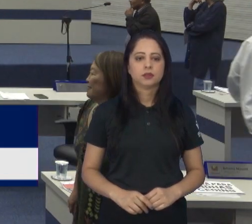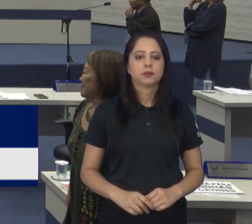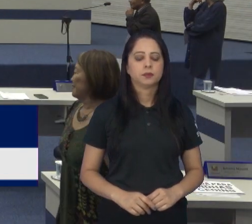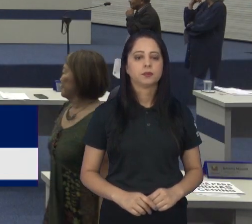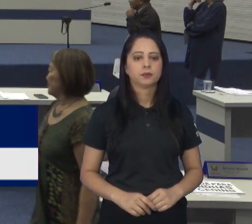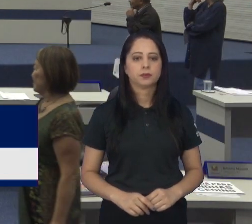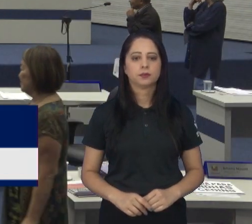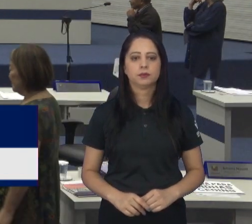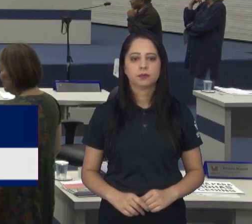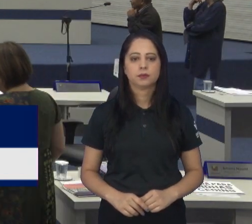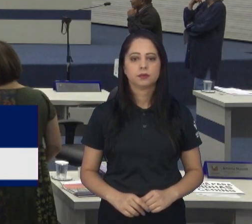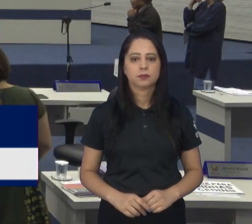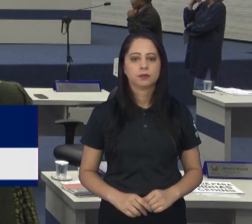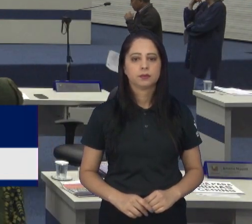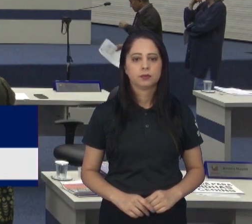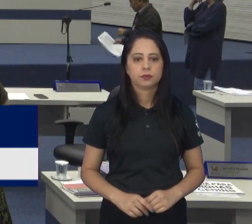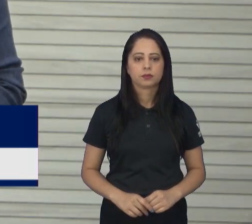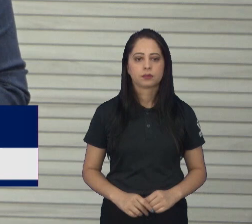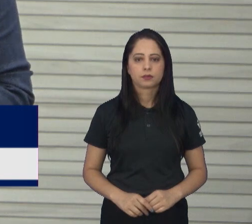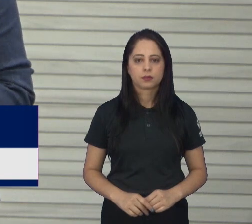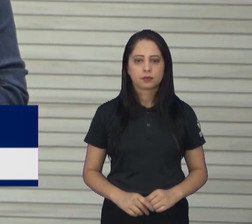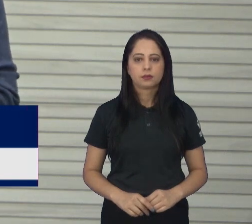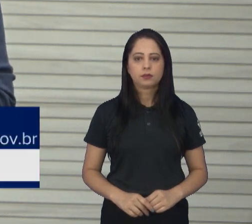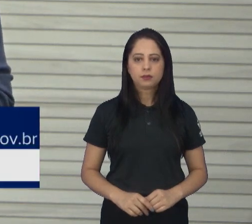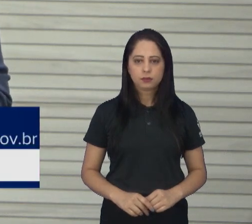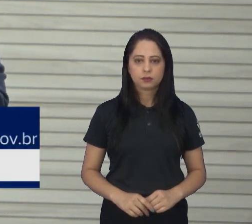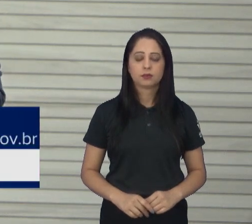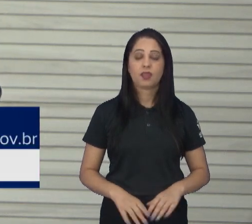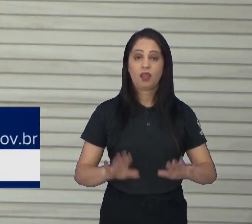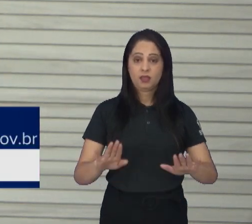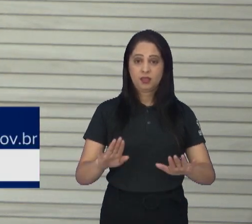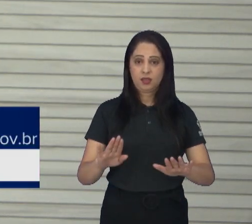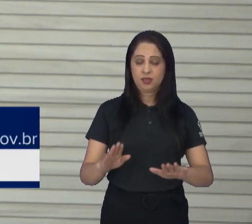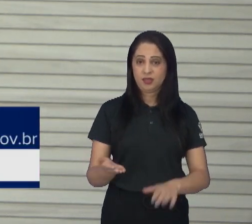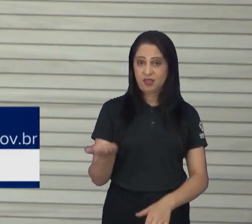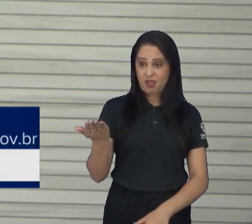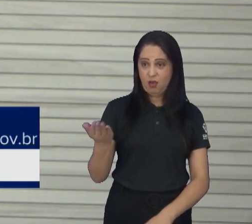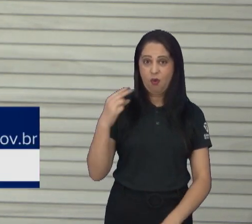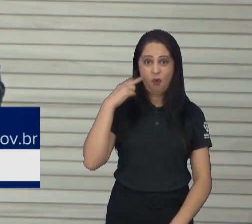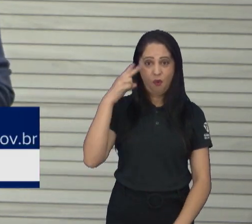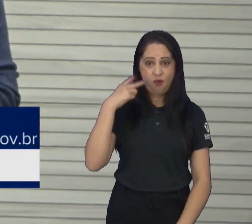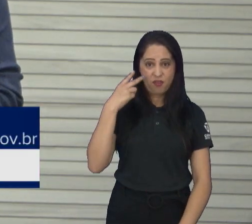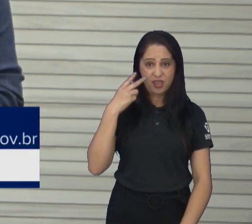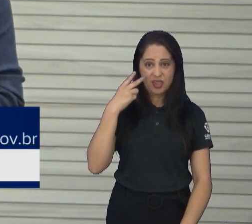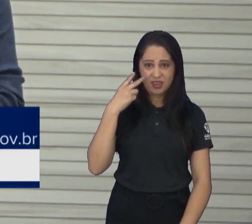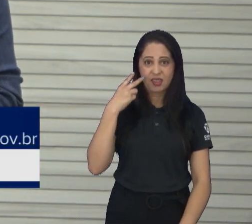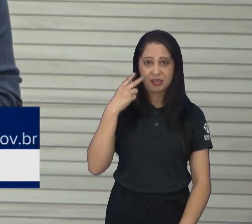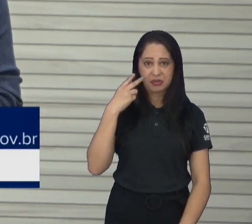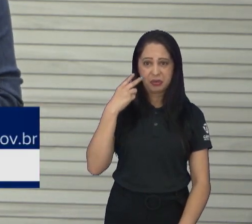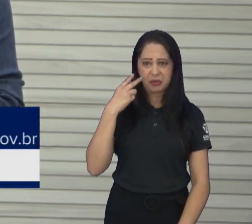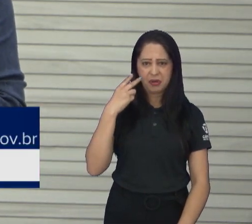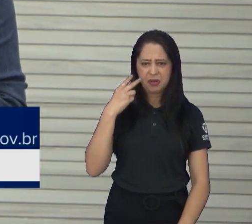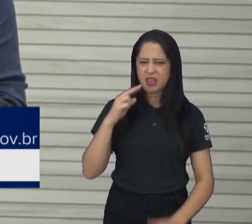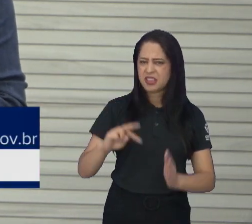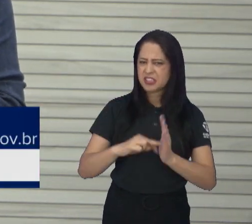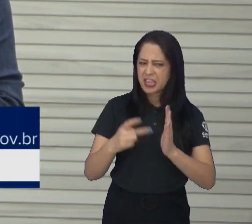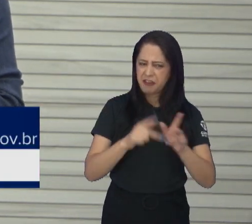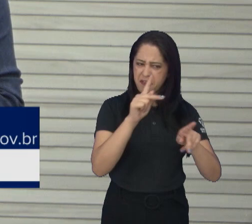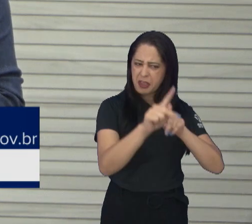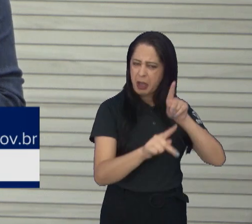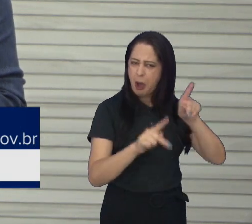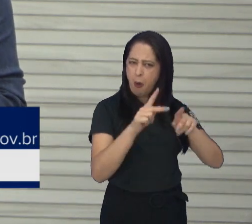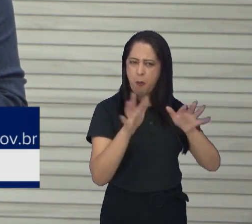Desculpa, vereadora, eu não liguei aqui. Bom, pelo vereador que me antecedeu, a população está satisfeitíssima com a gestão agora, né?